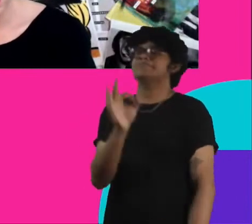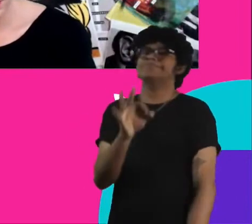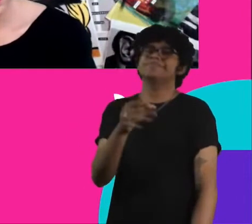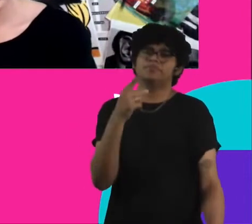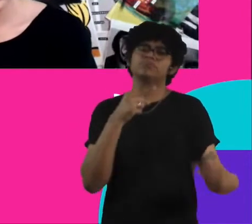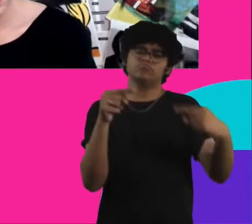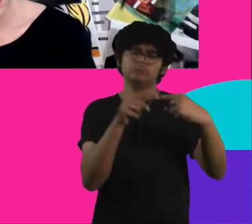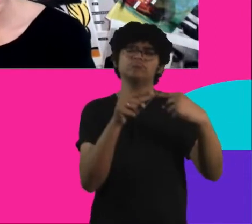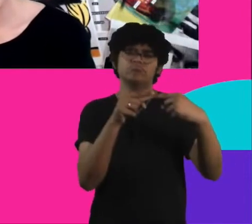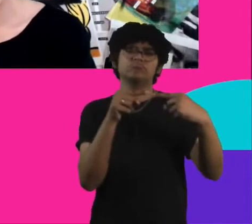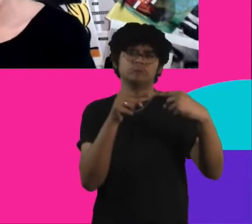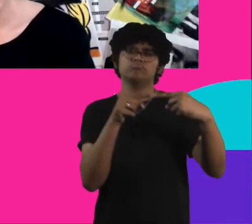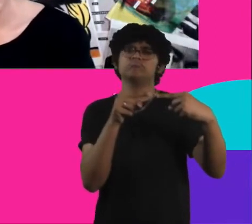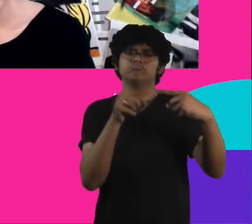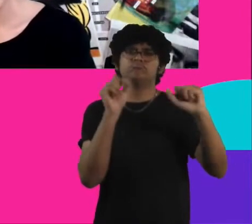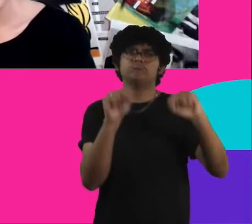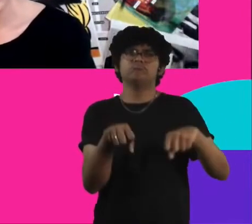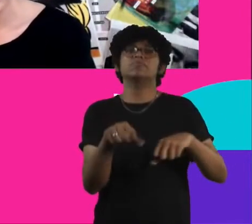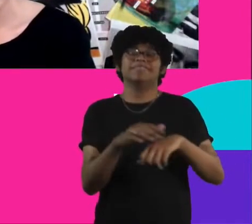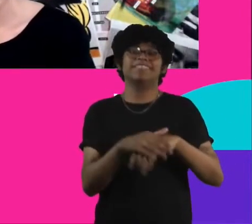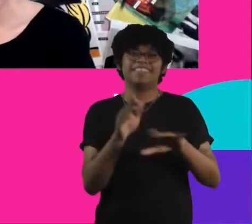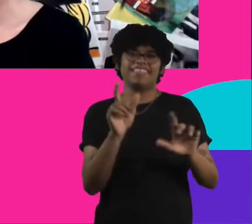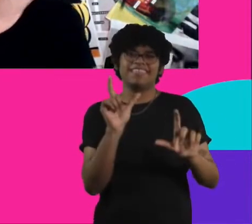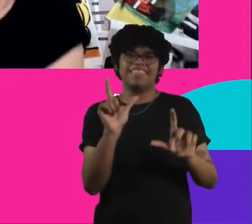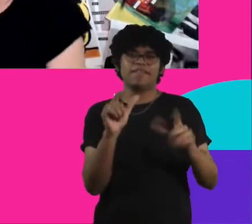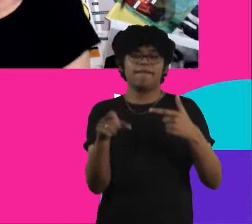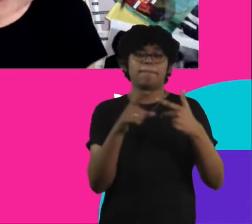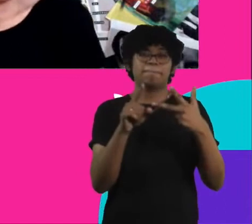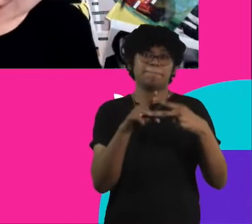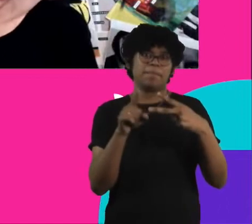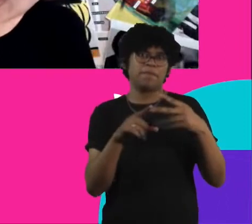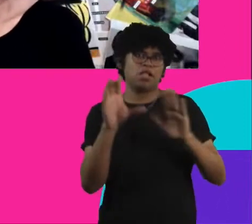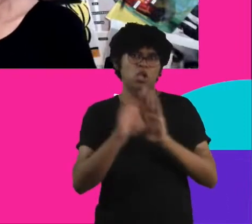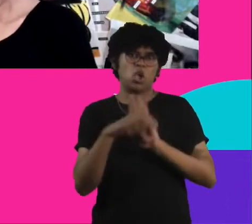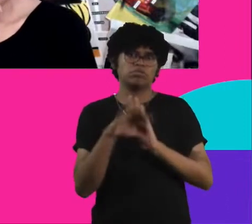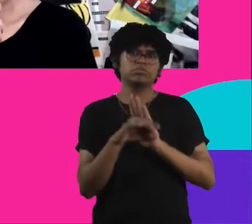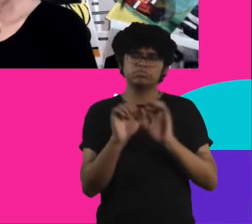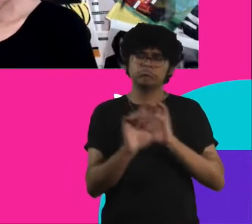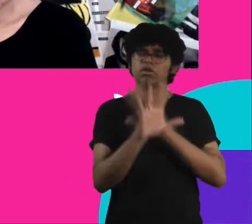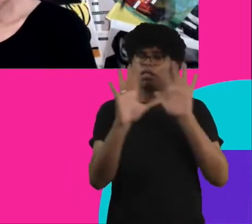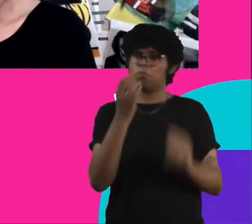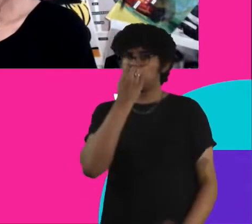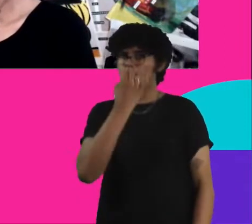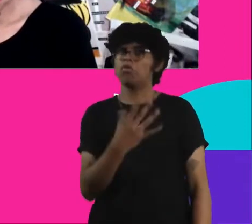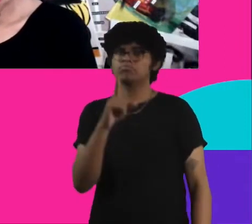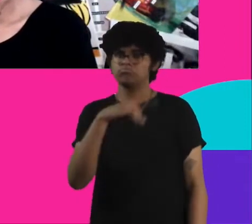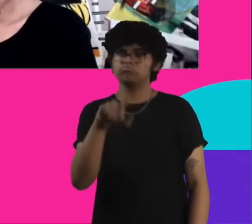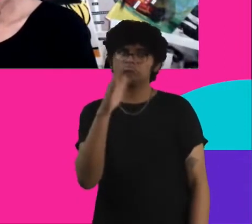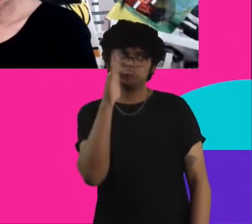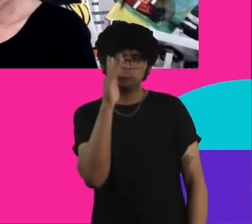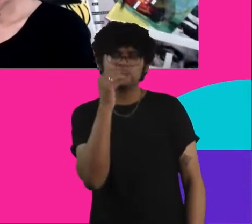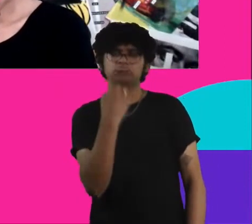muito sentido. Legal que você trouxe dois conceitos assim, esclareceu bem para quem está assistindo a gente. Eu acho que eu